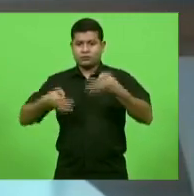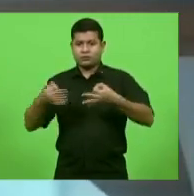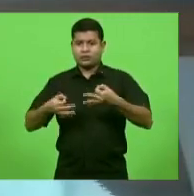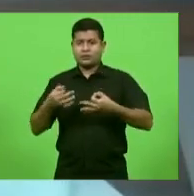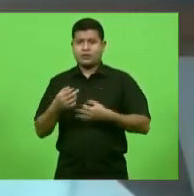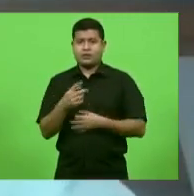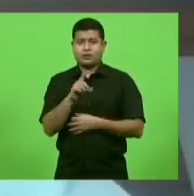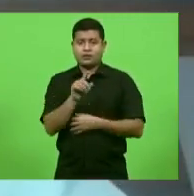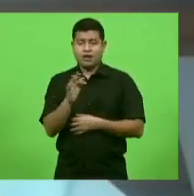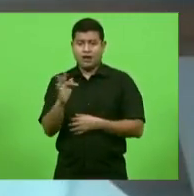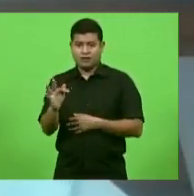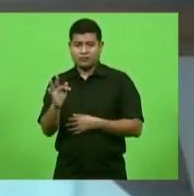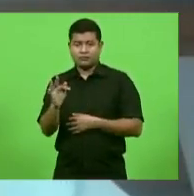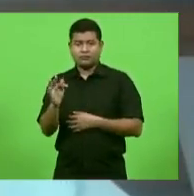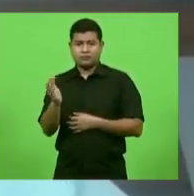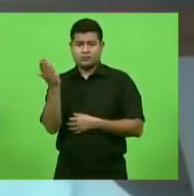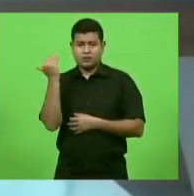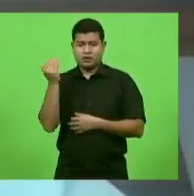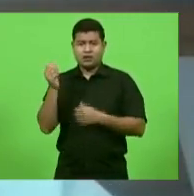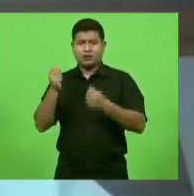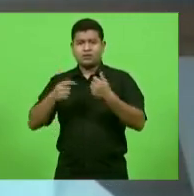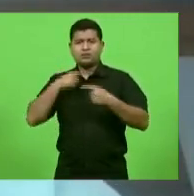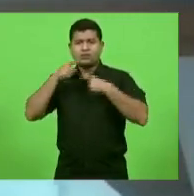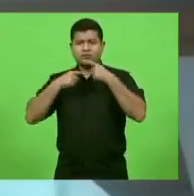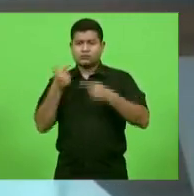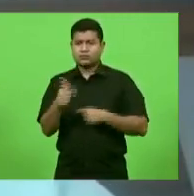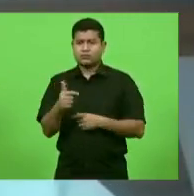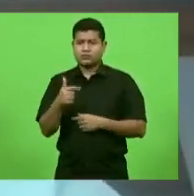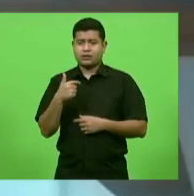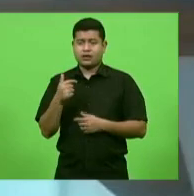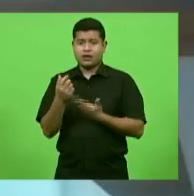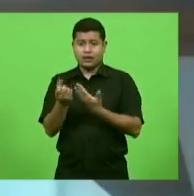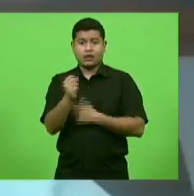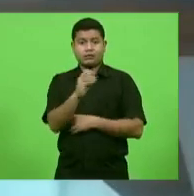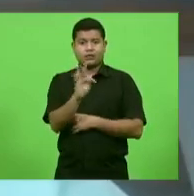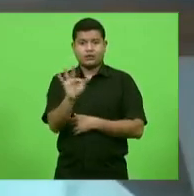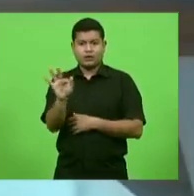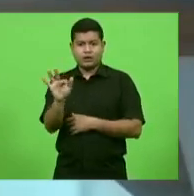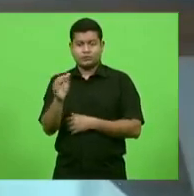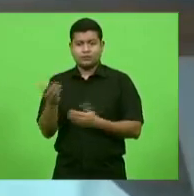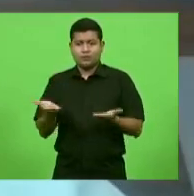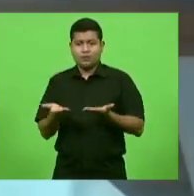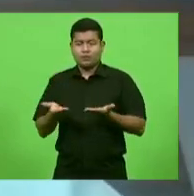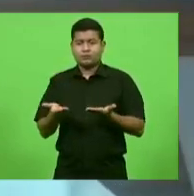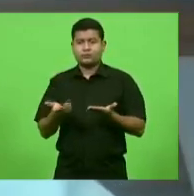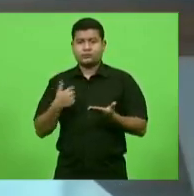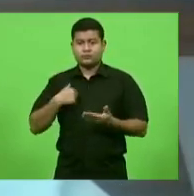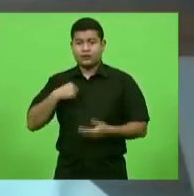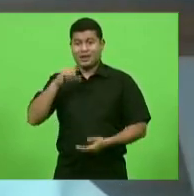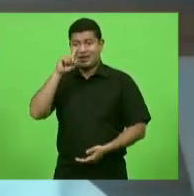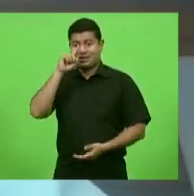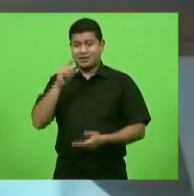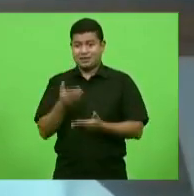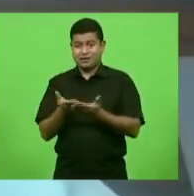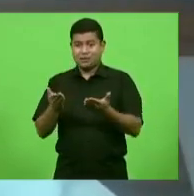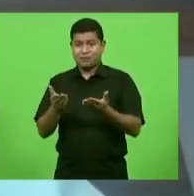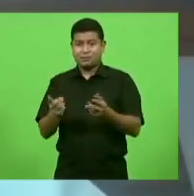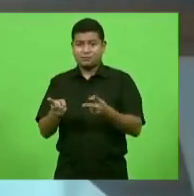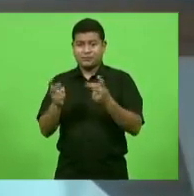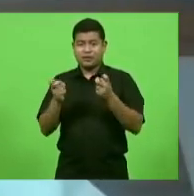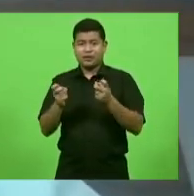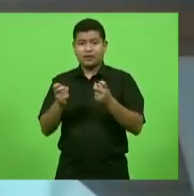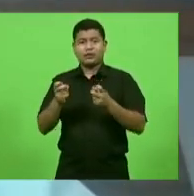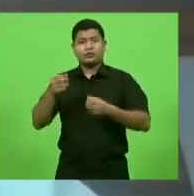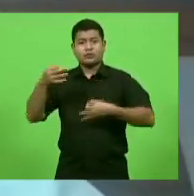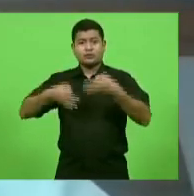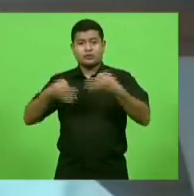deixa dúvidas. Nos termos do que foi consolidado pelo STF, hoje estamos diante daquilo que restou definido como juízo inicial de instauração ou